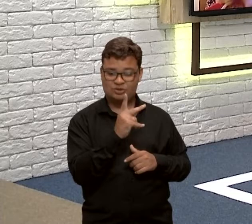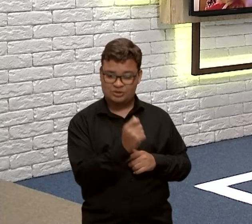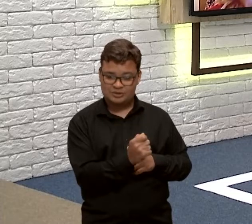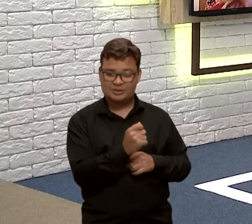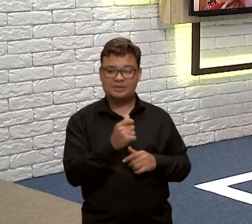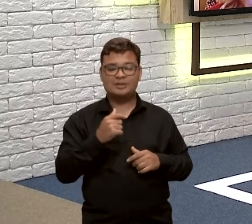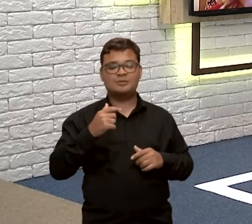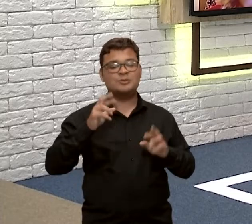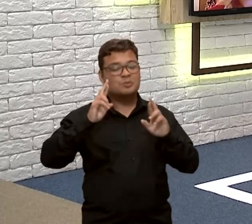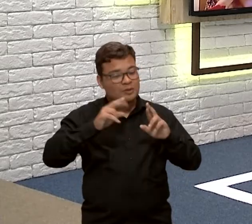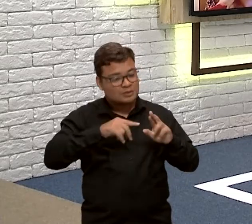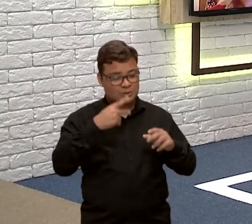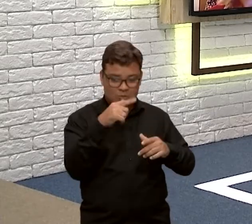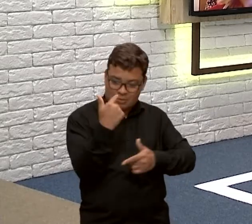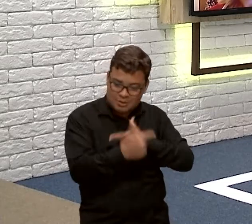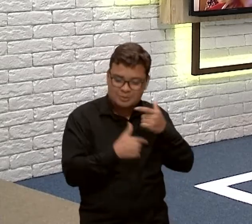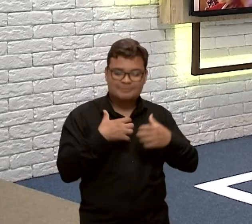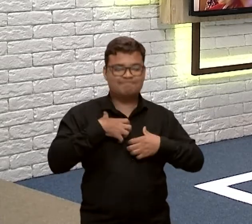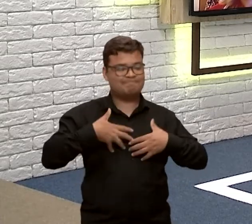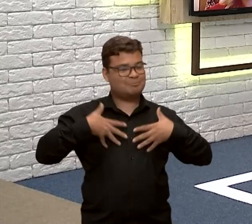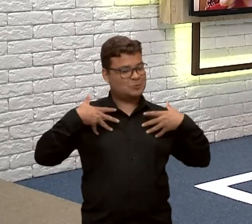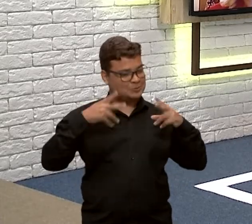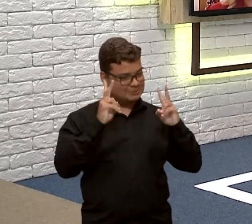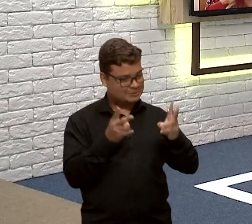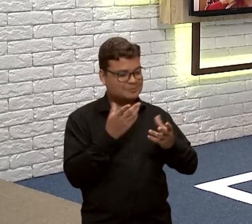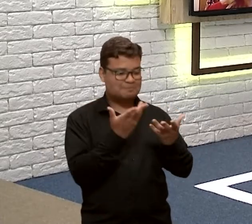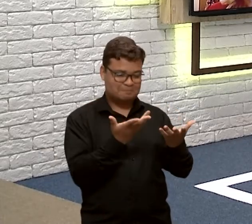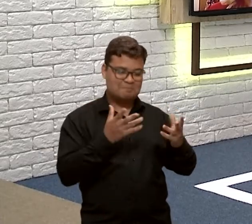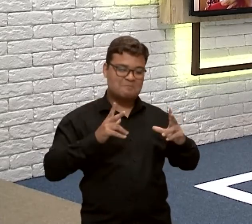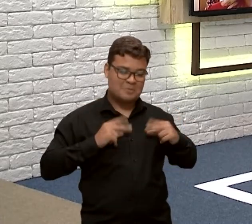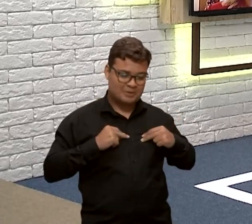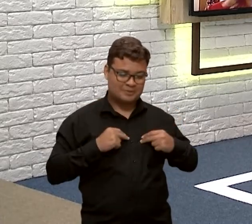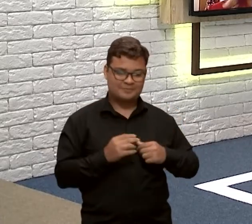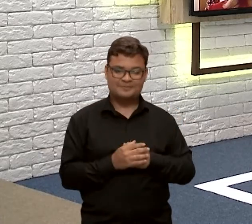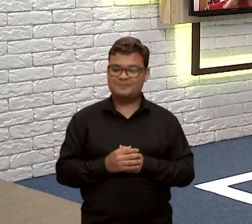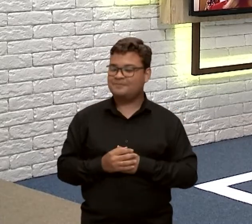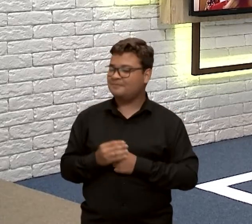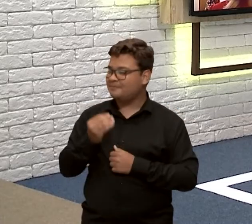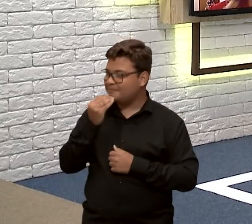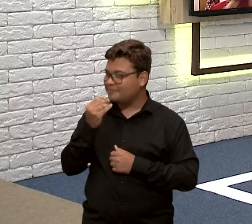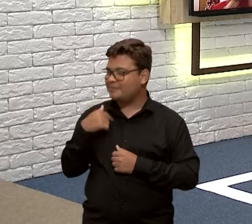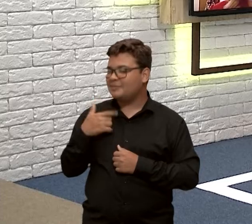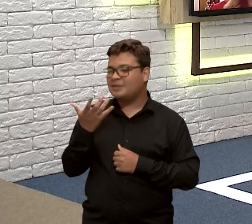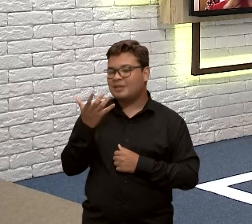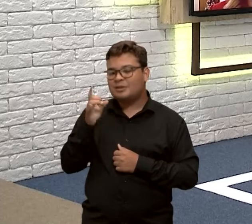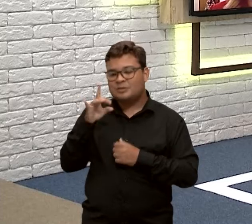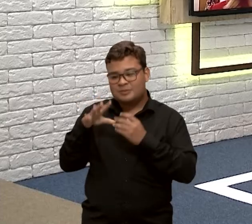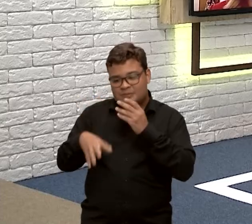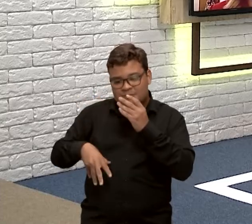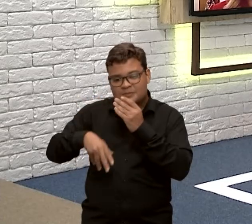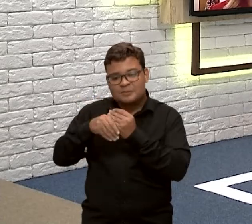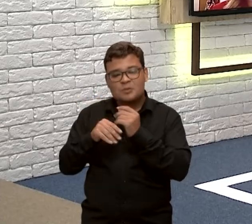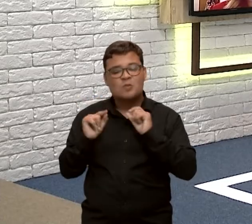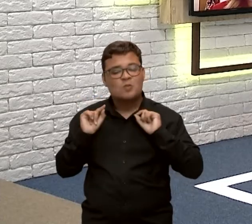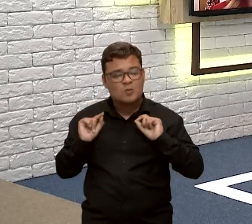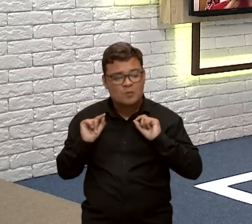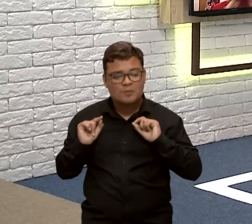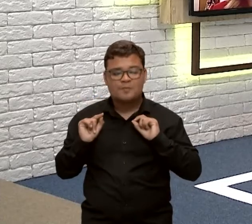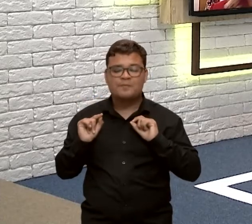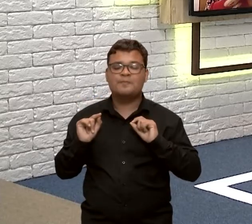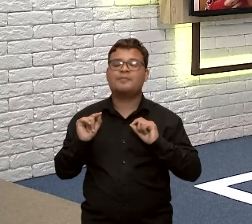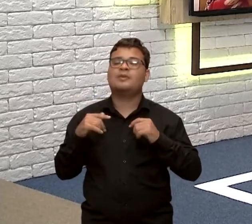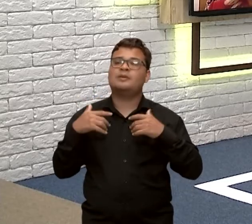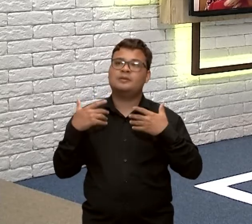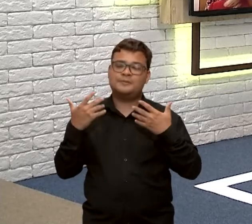aí se orgulhando muito do seu trabalho, porque merece. Claro, eu só queria complementar dizendo o seguinte,